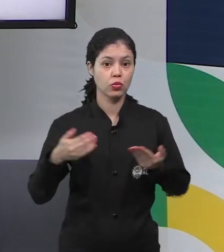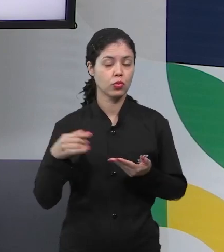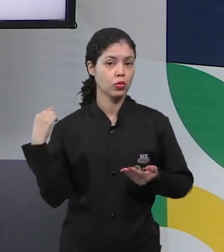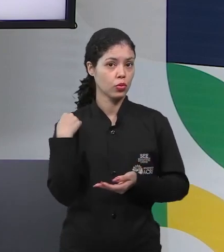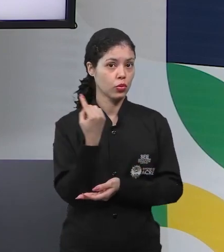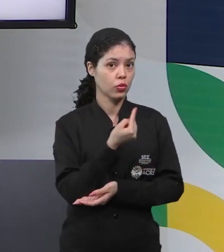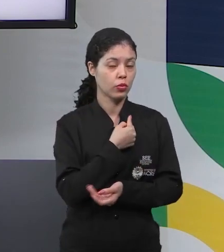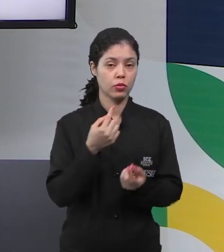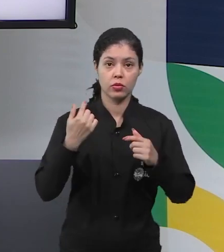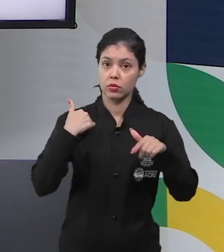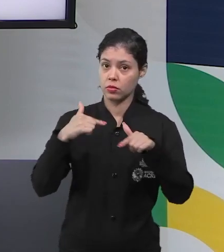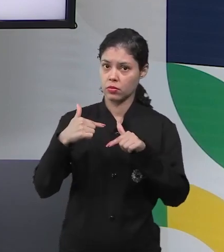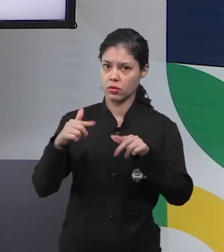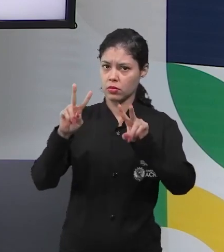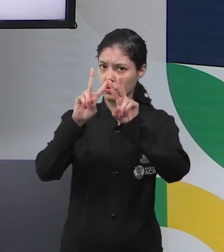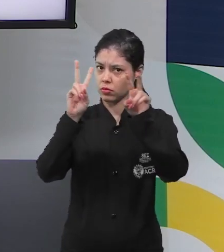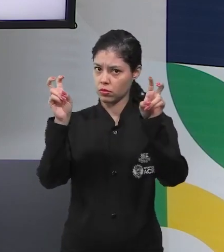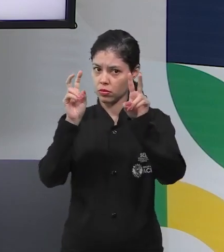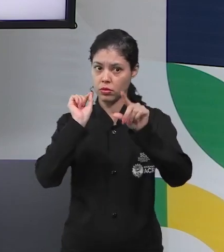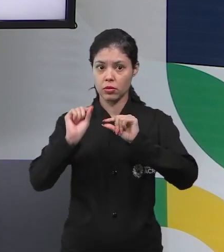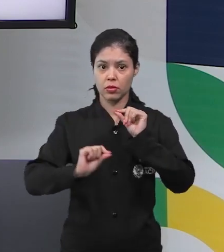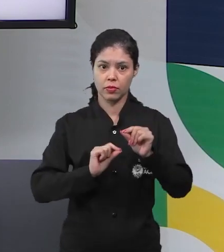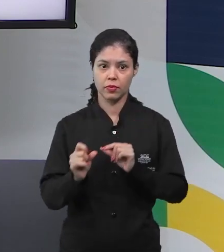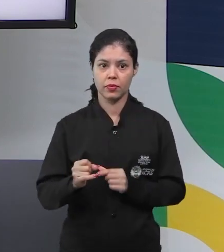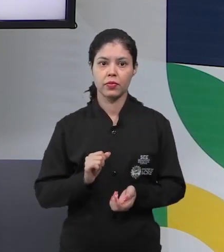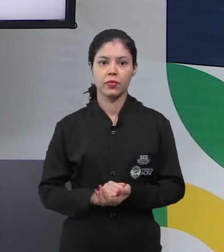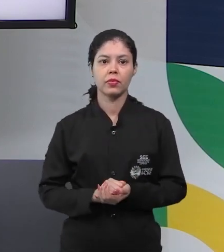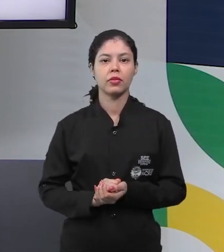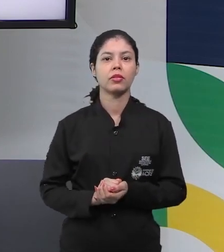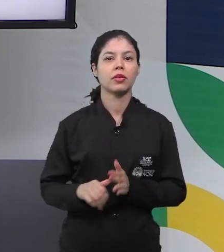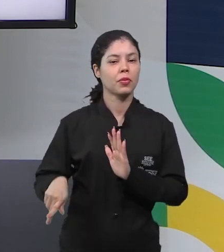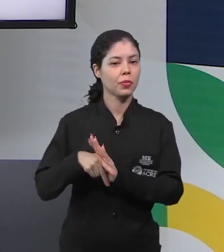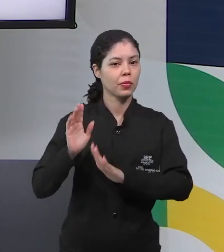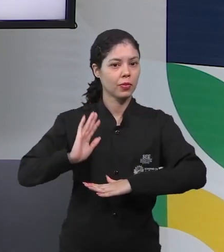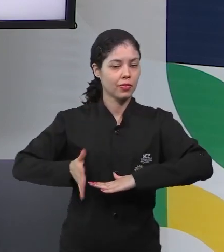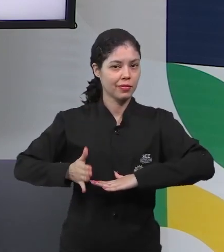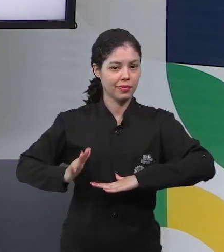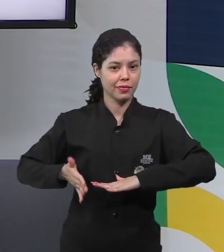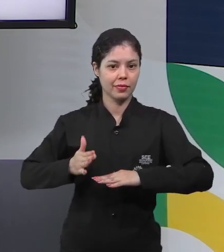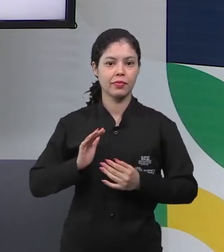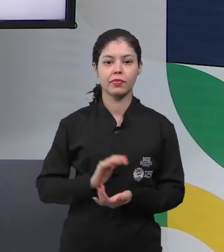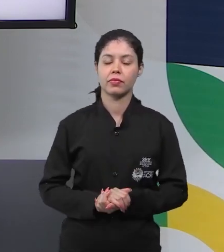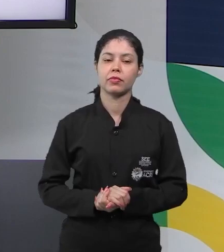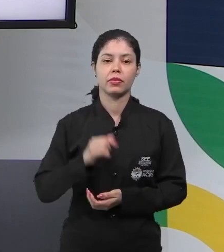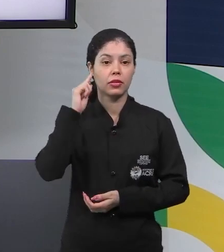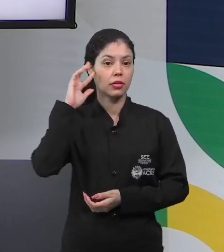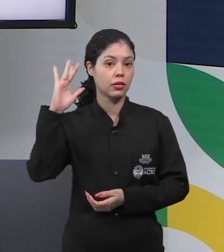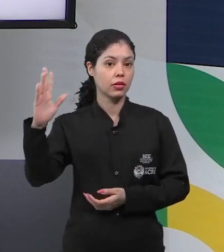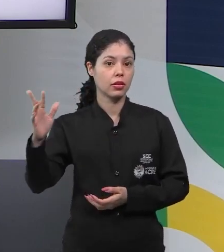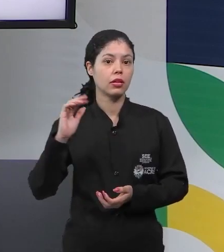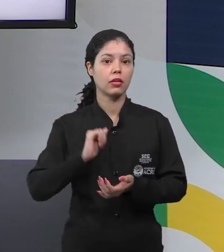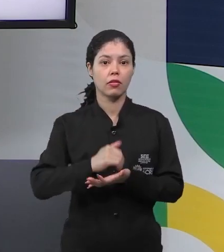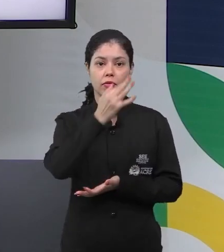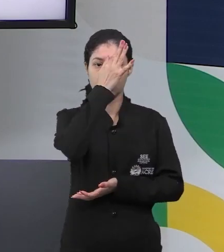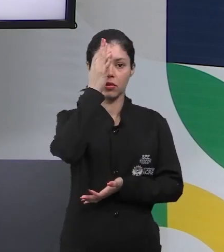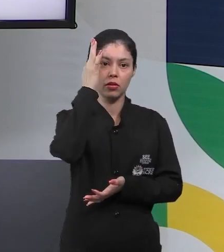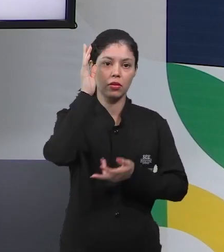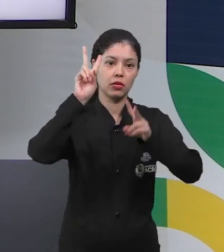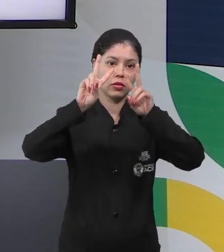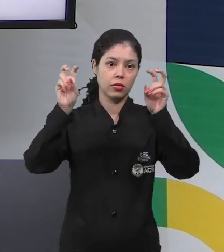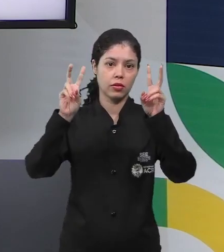nós vamos trabalhar um assunto que é muito contemporâneo. Então, reflexões